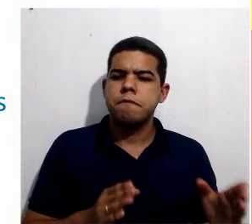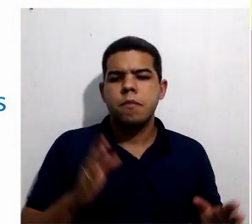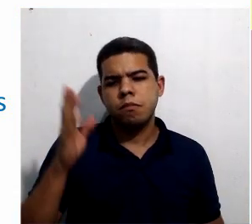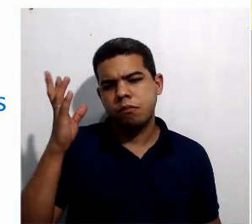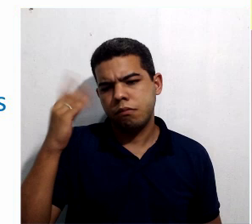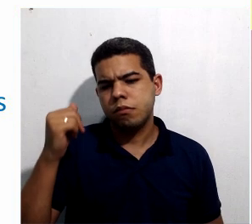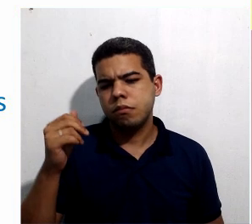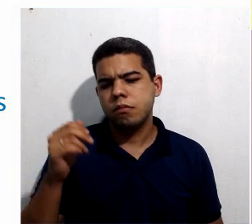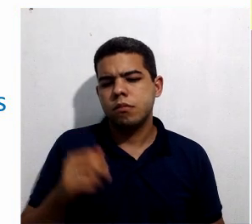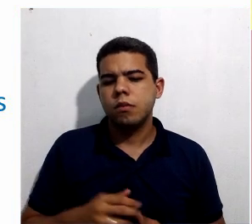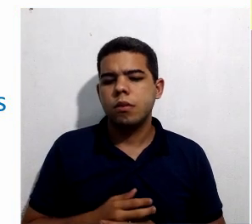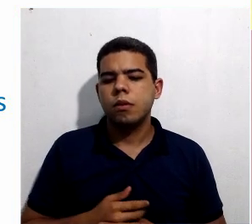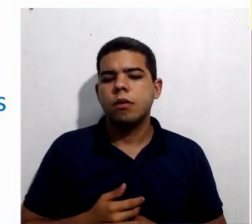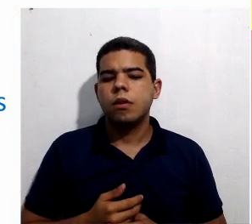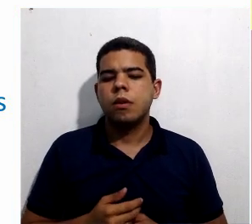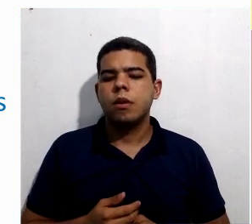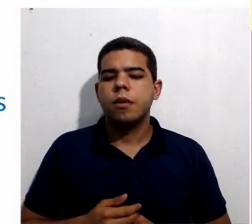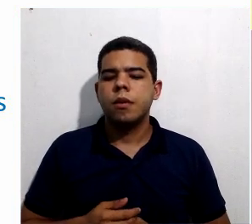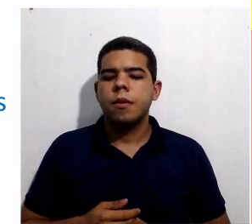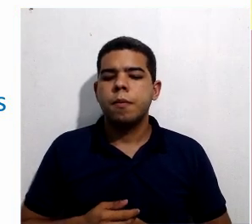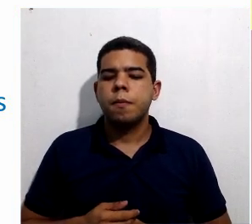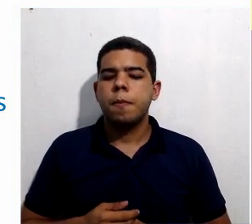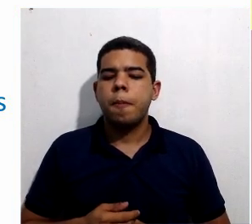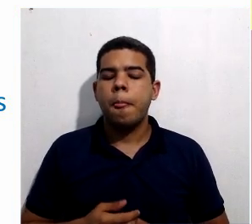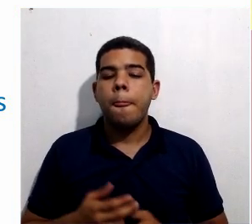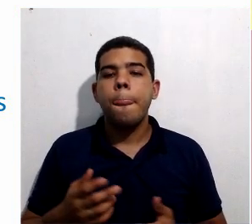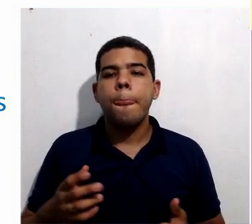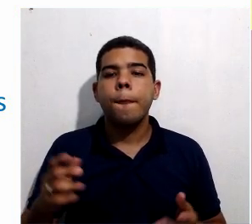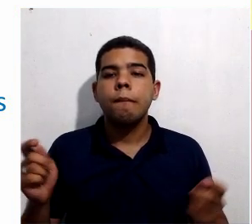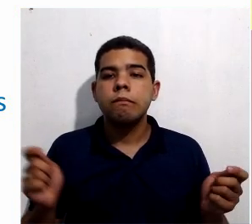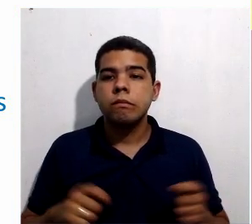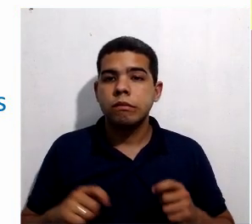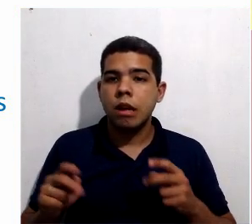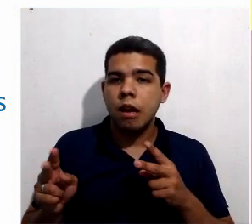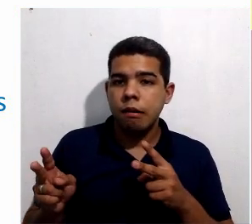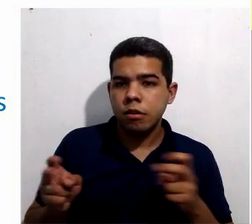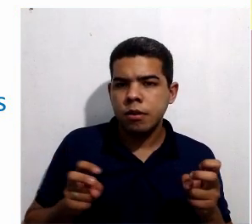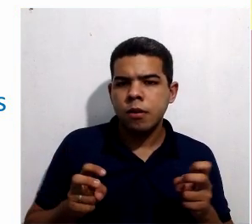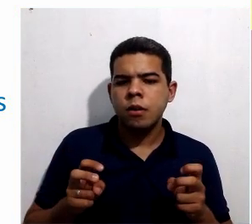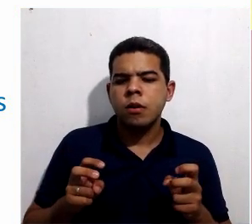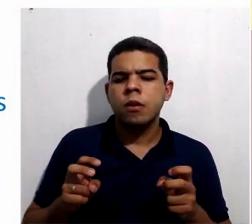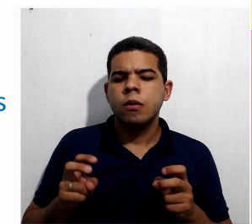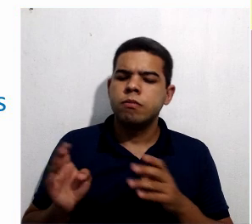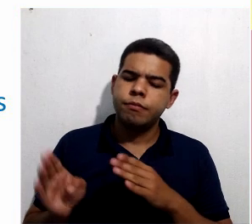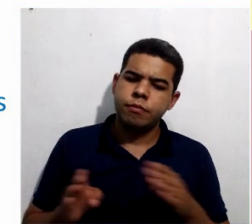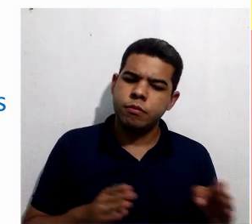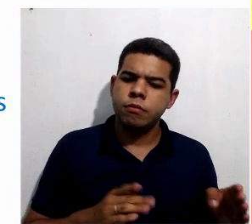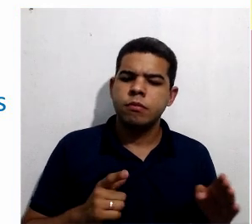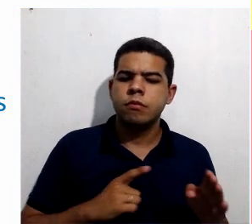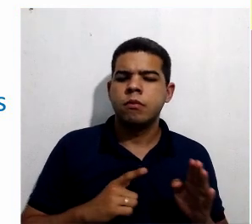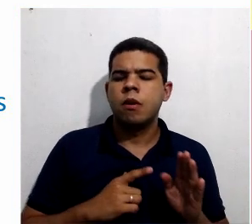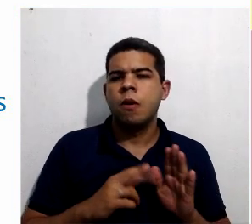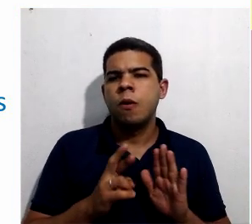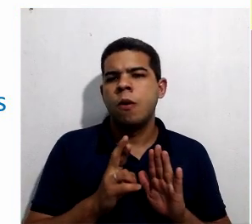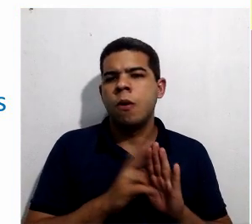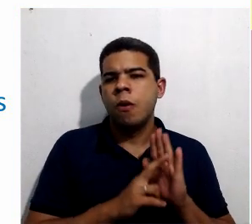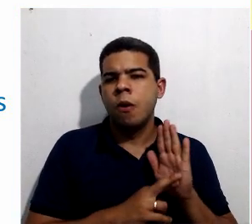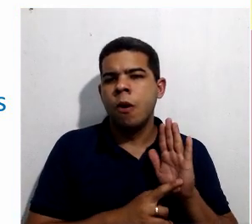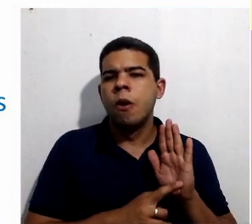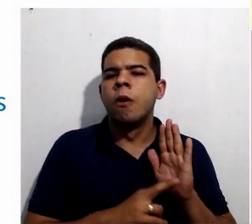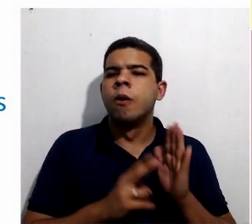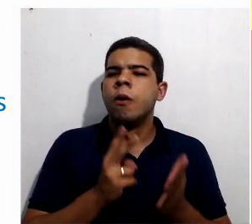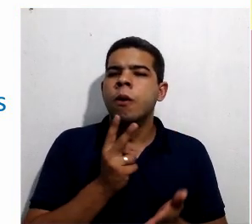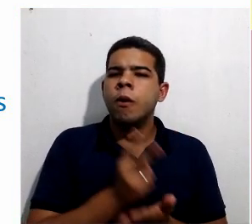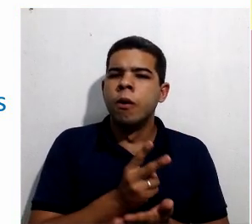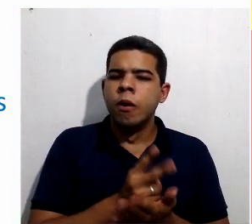Então, vamos lá à solução. Como é possível observar, a sequência obedece o padrão de